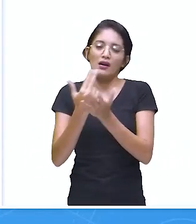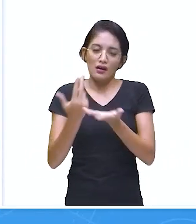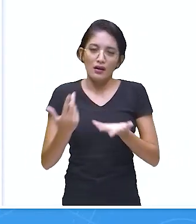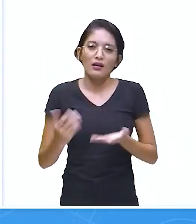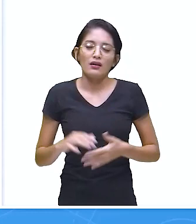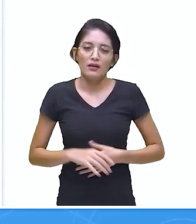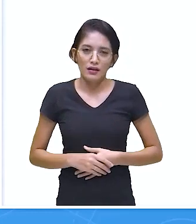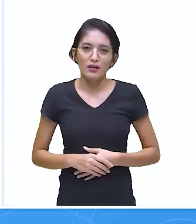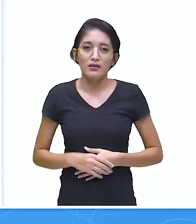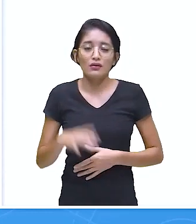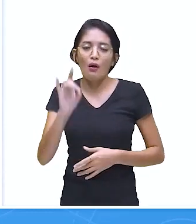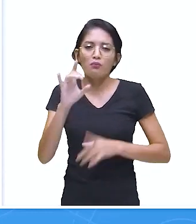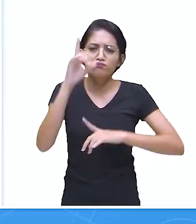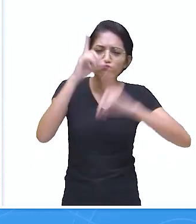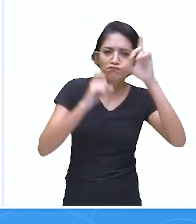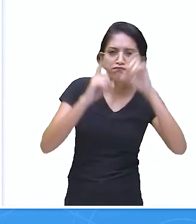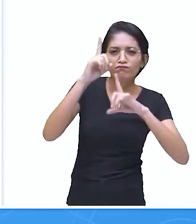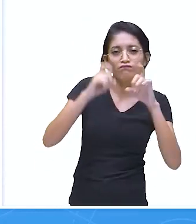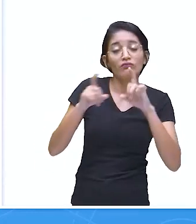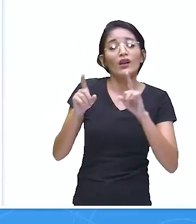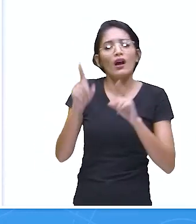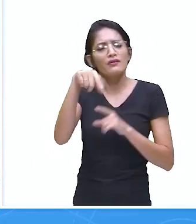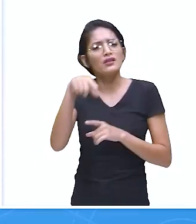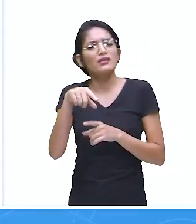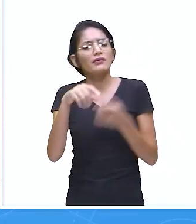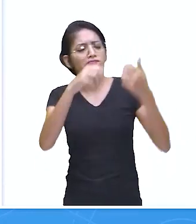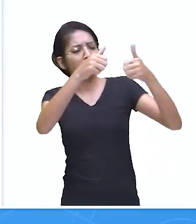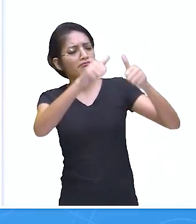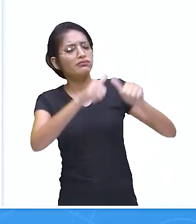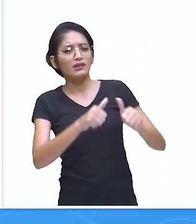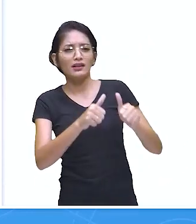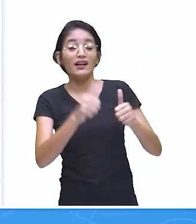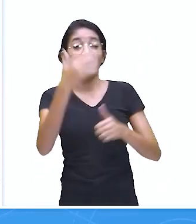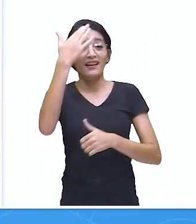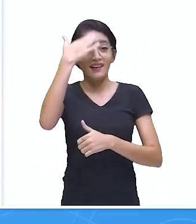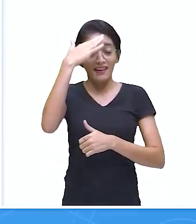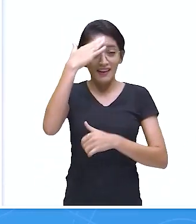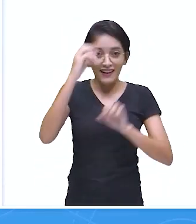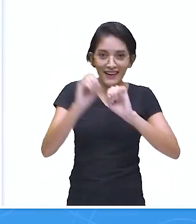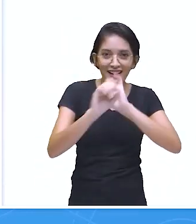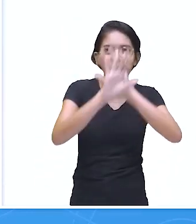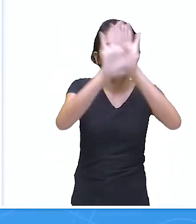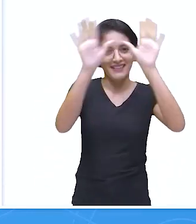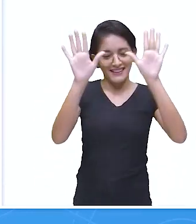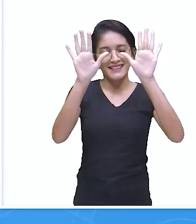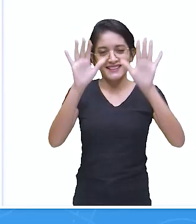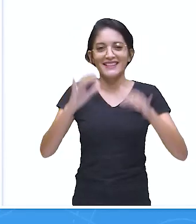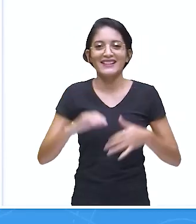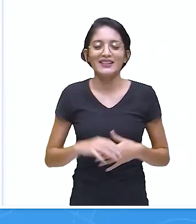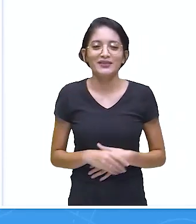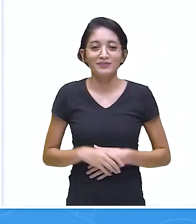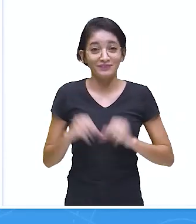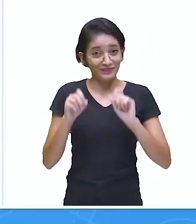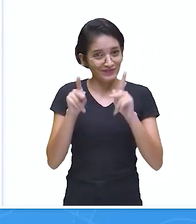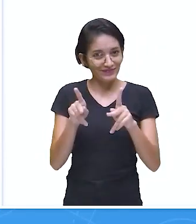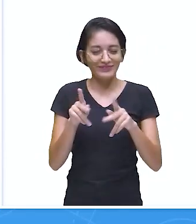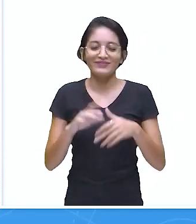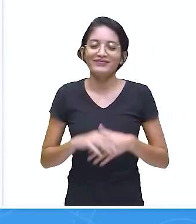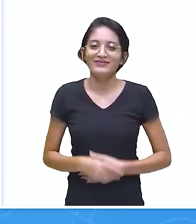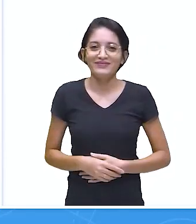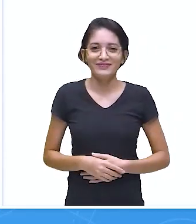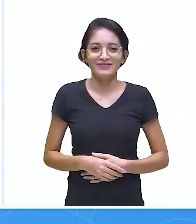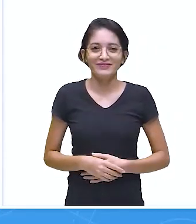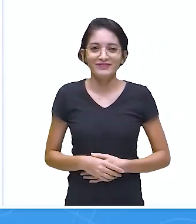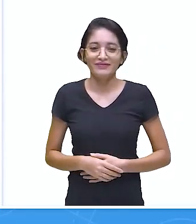aspectos faciais dos personagens e você analisar e conseguir compreender a mensagem do artista. Tá ok? Muito bem.